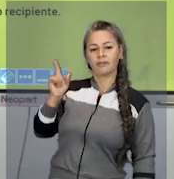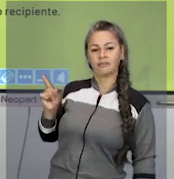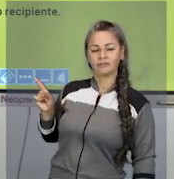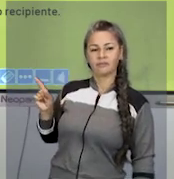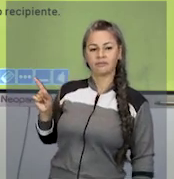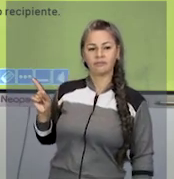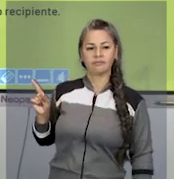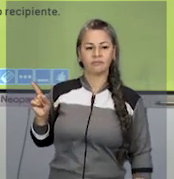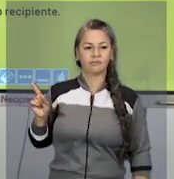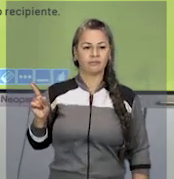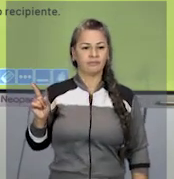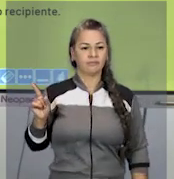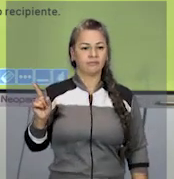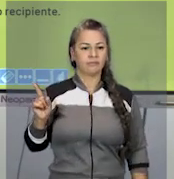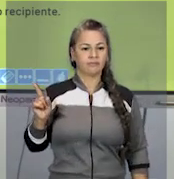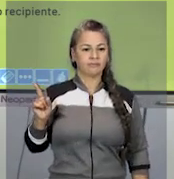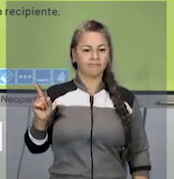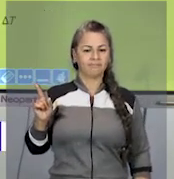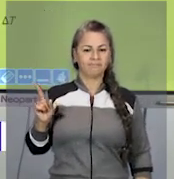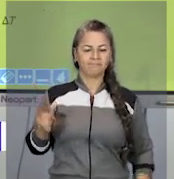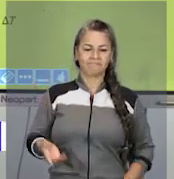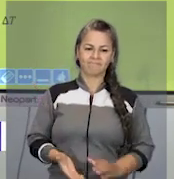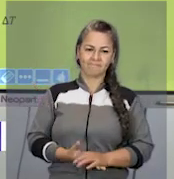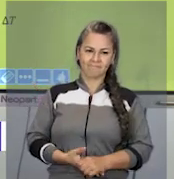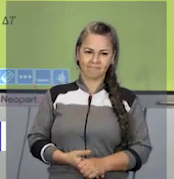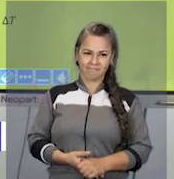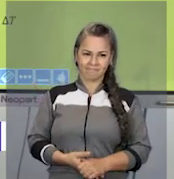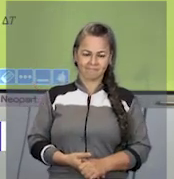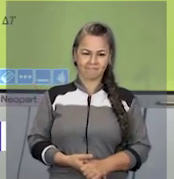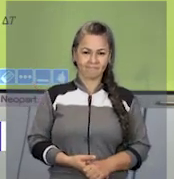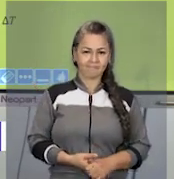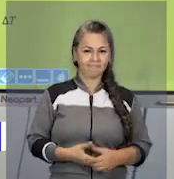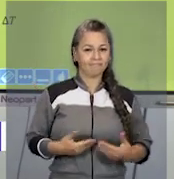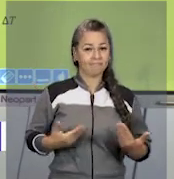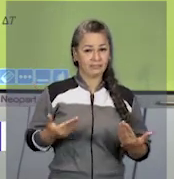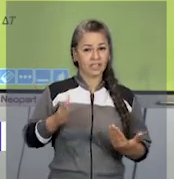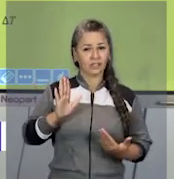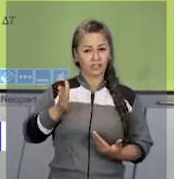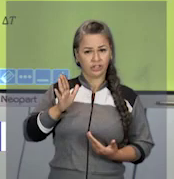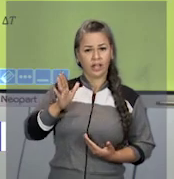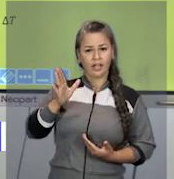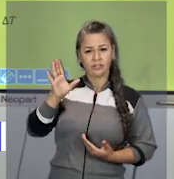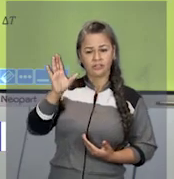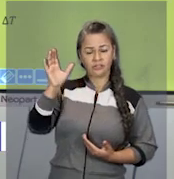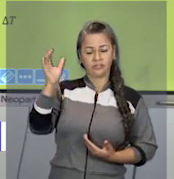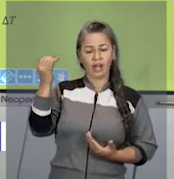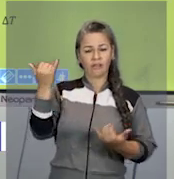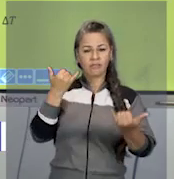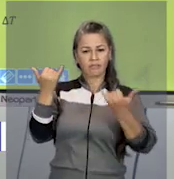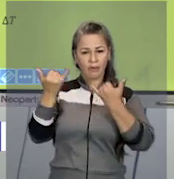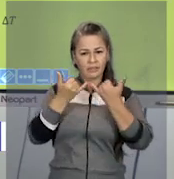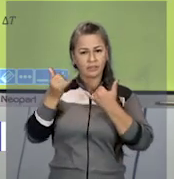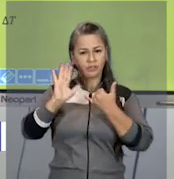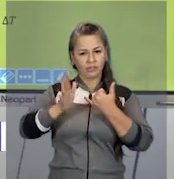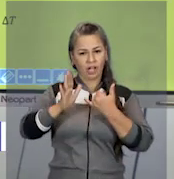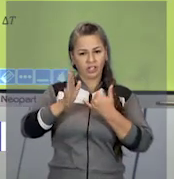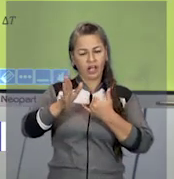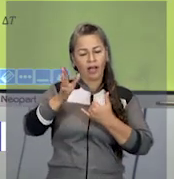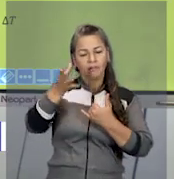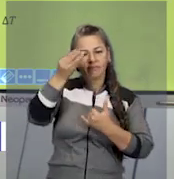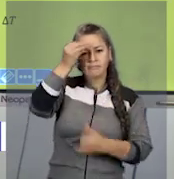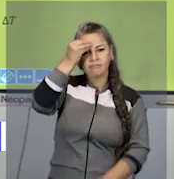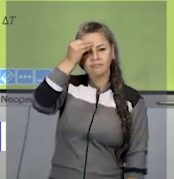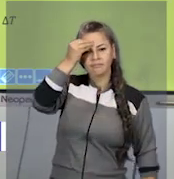Vamos continuar. Bom, a partir daqui, o que a gente faz? a gente já falou tudo o que a gente